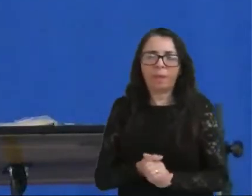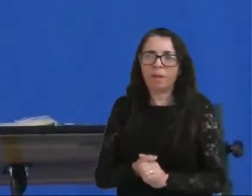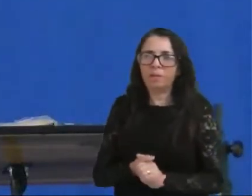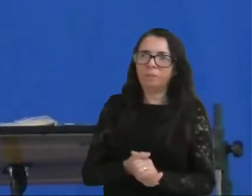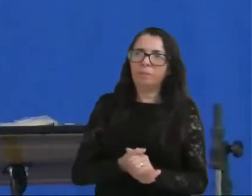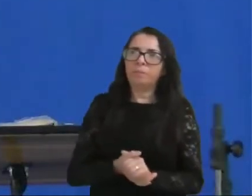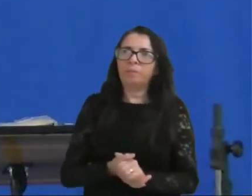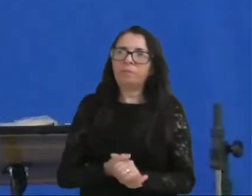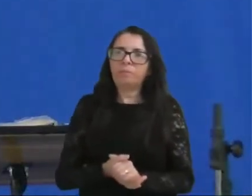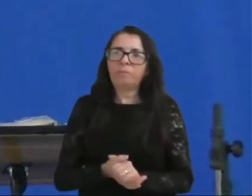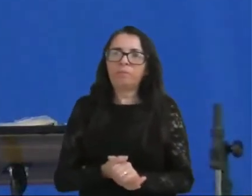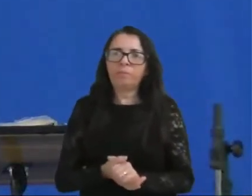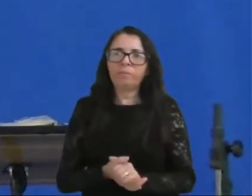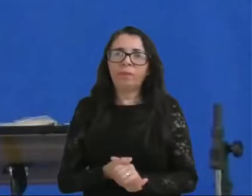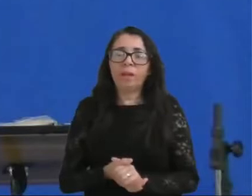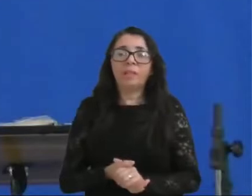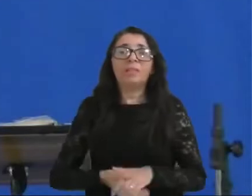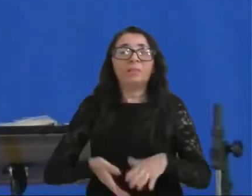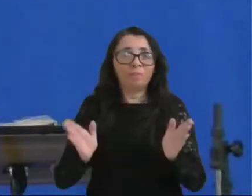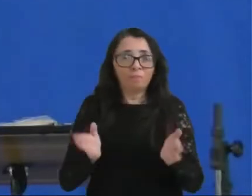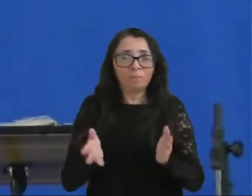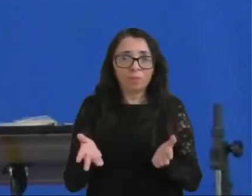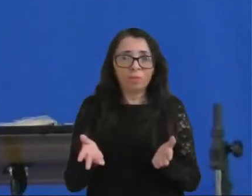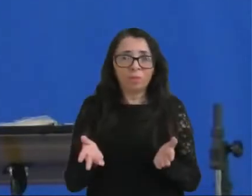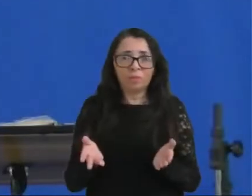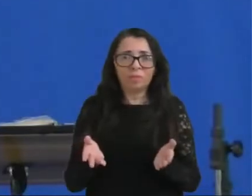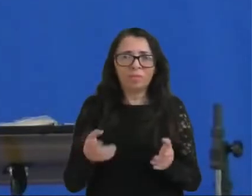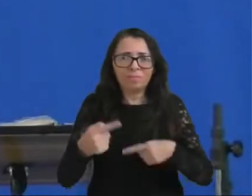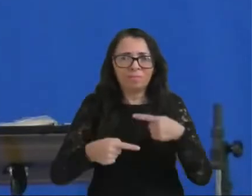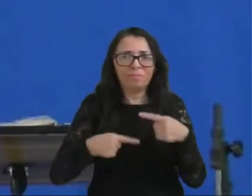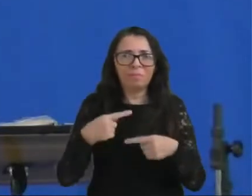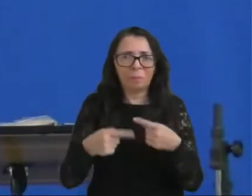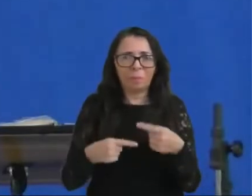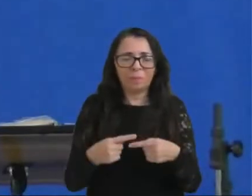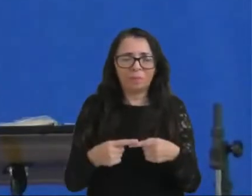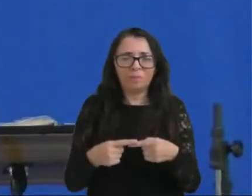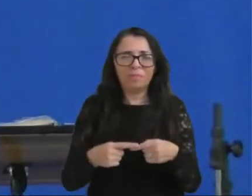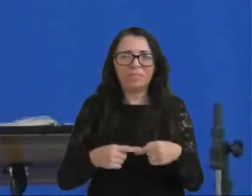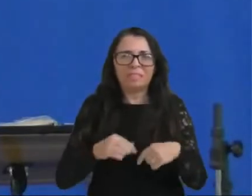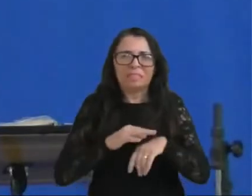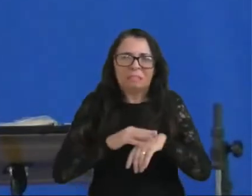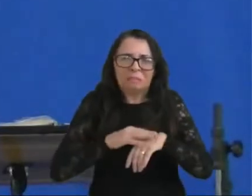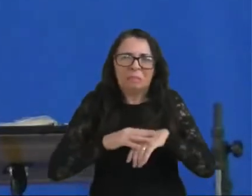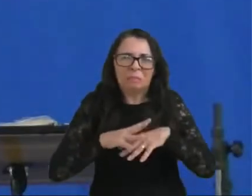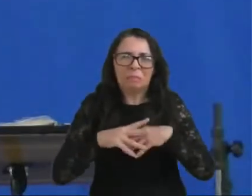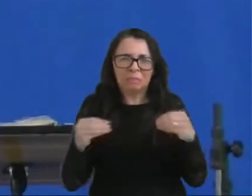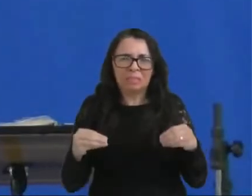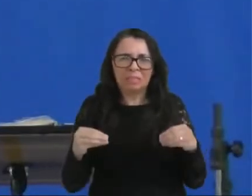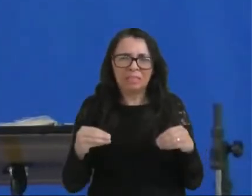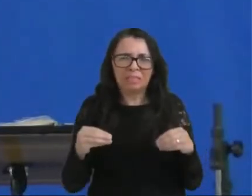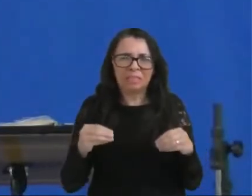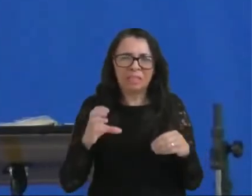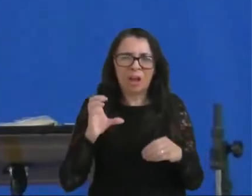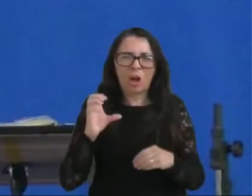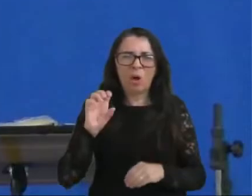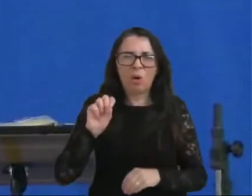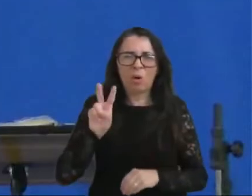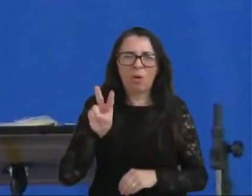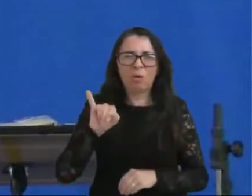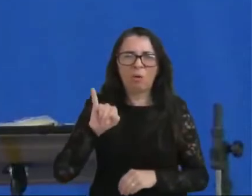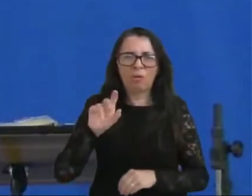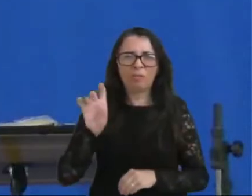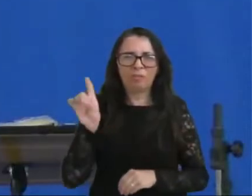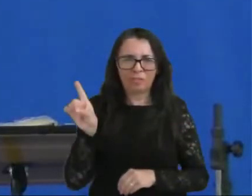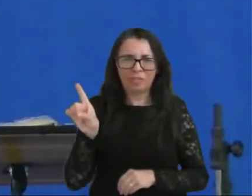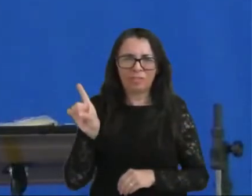situação pandêmica que estamos vivendo. Isso aconteceu devido à situação que está acontecendo no nosso redor. Isso